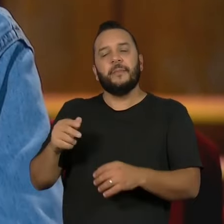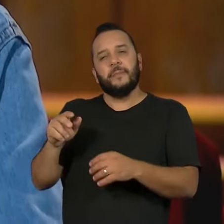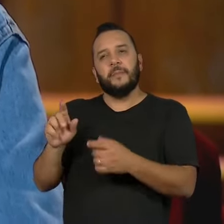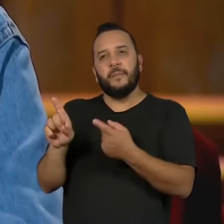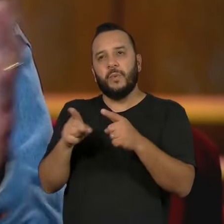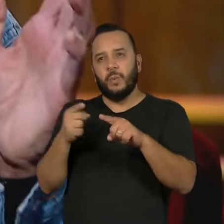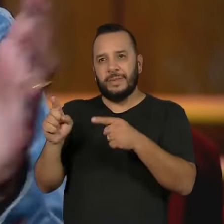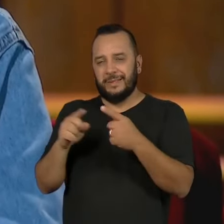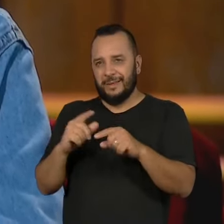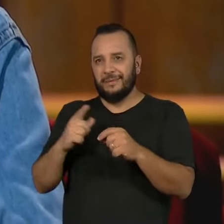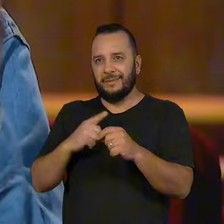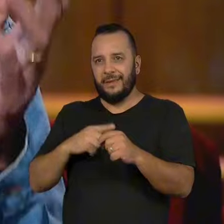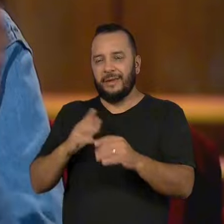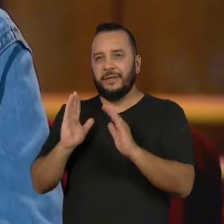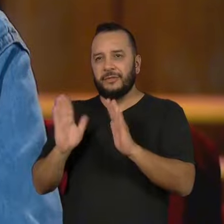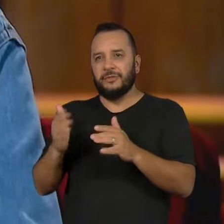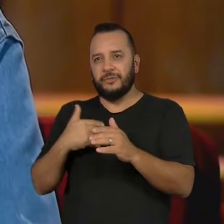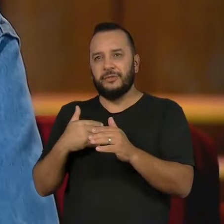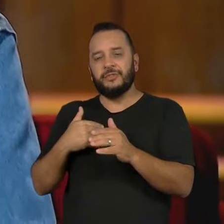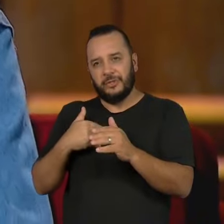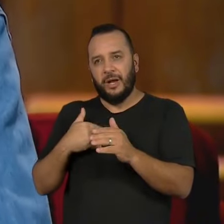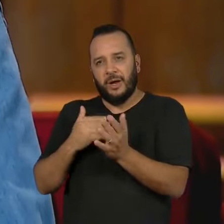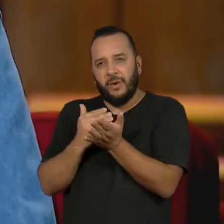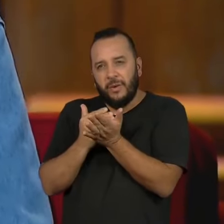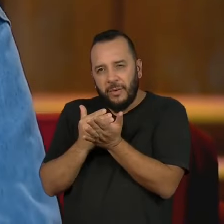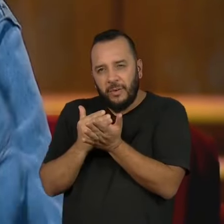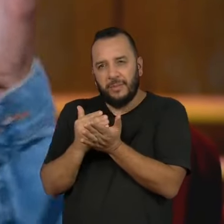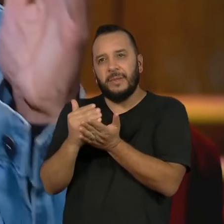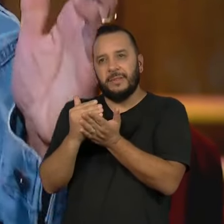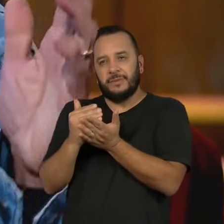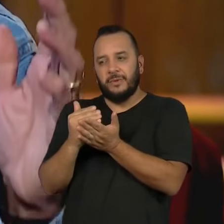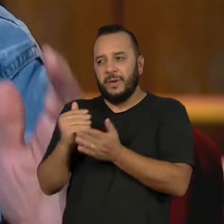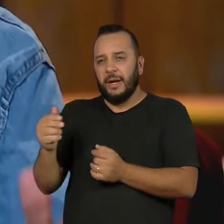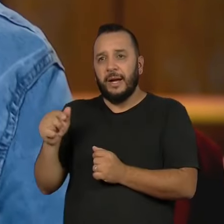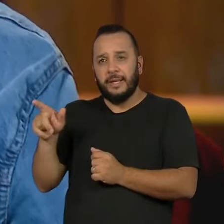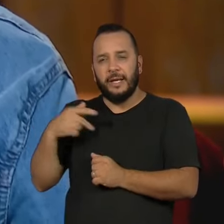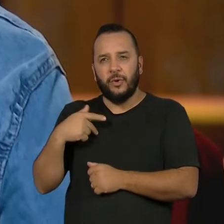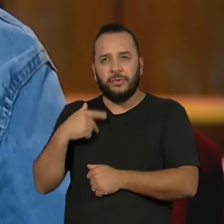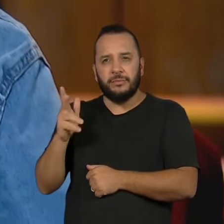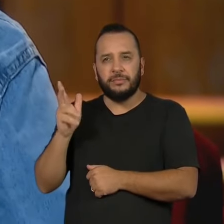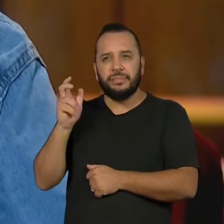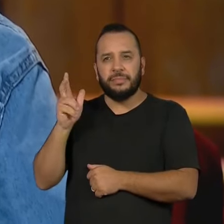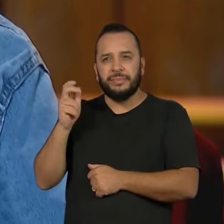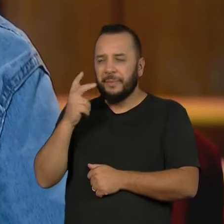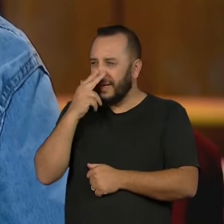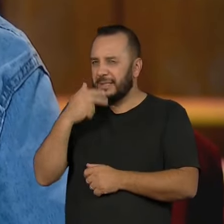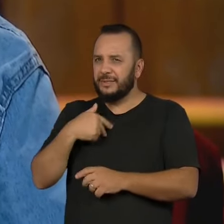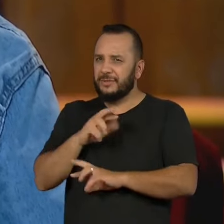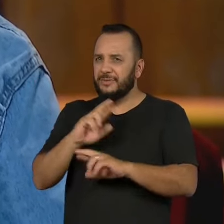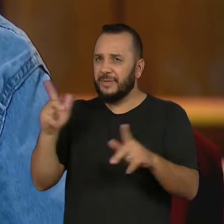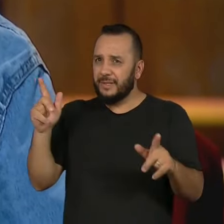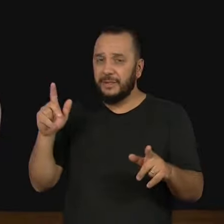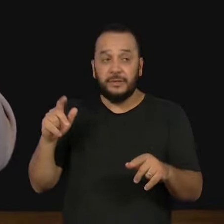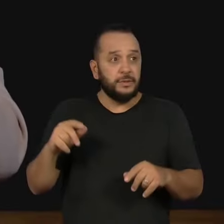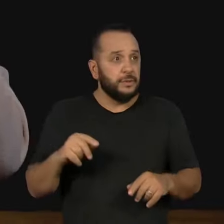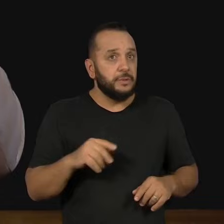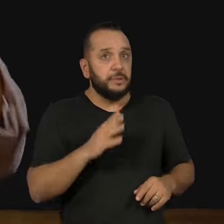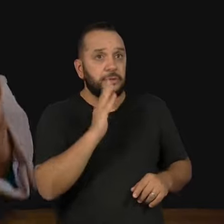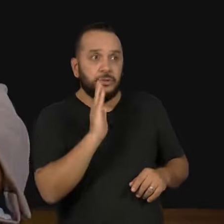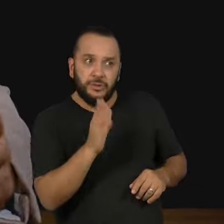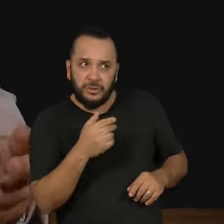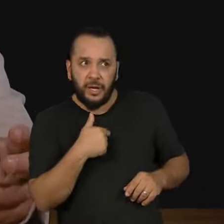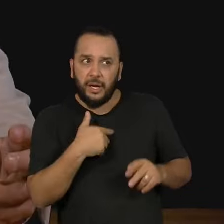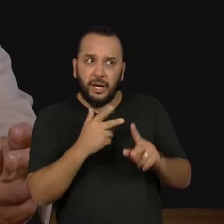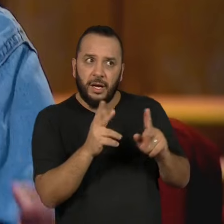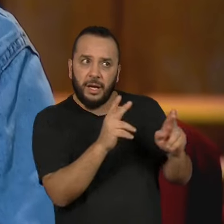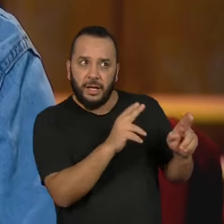lá aí passou uma semana ele me chama escuta aquela base de novo aí eu ouv era outra coisa aquela base eu joguei dentro aí